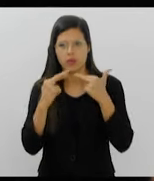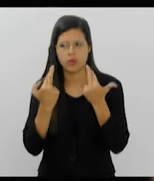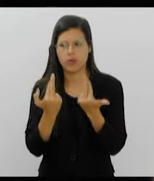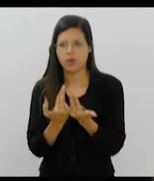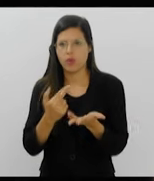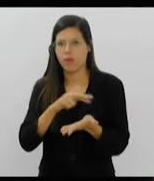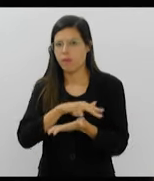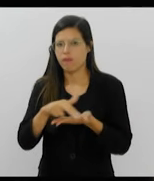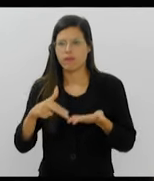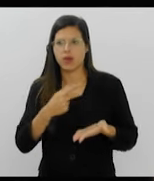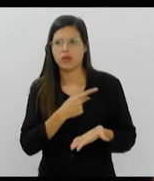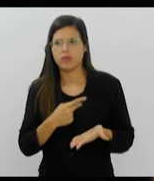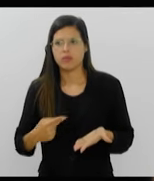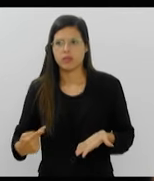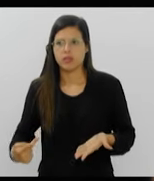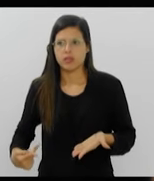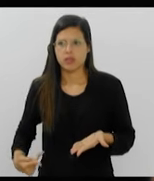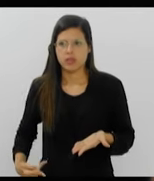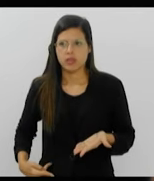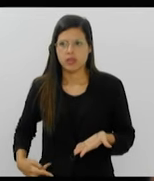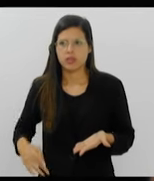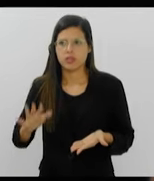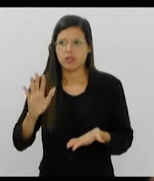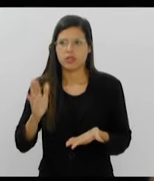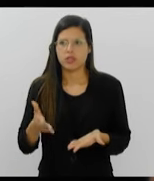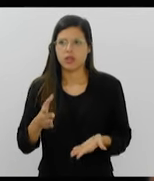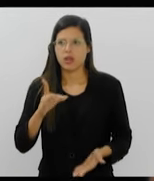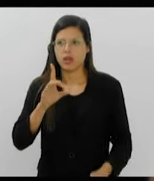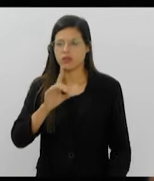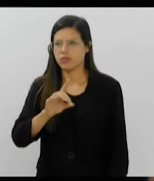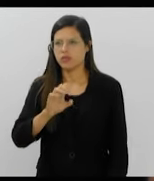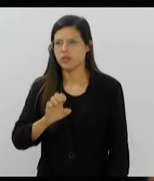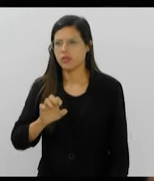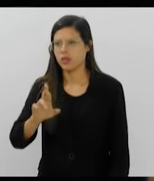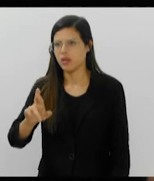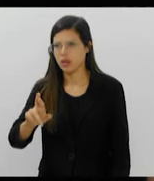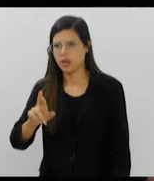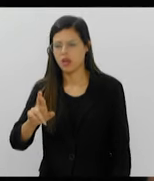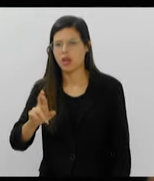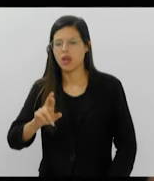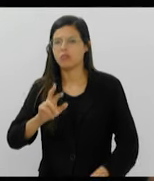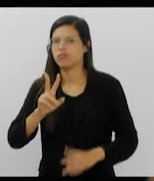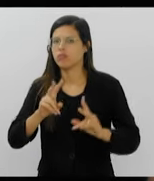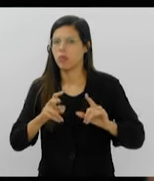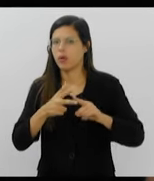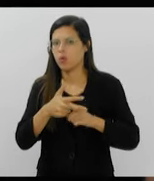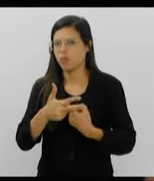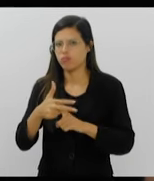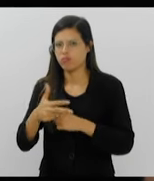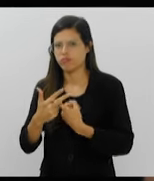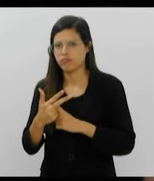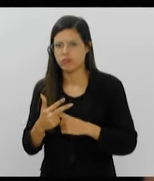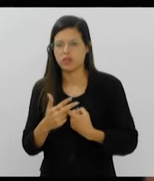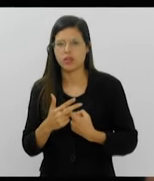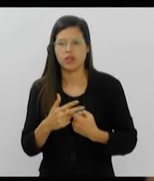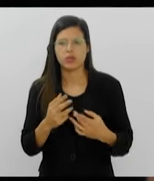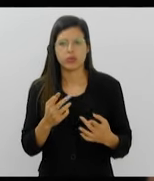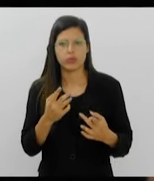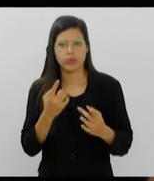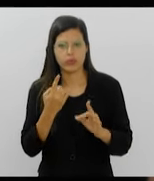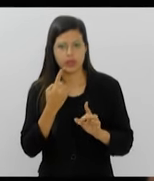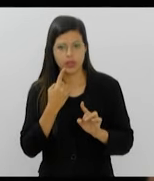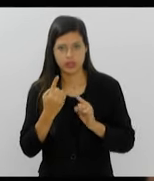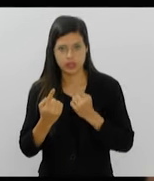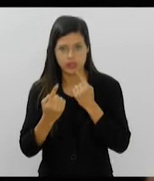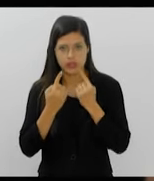presidentes que já passaram pelo DER, não é, a respeito da recuperação dessa estrada, assim como